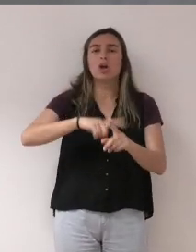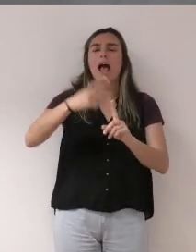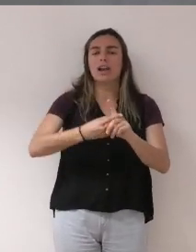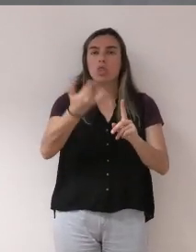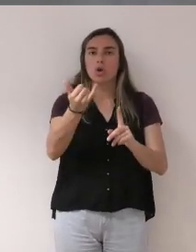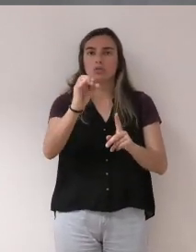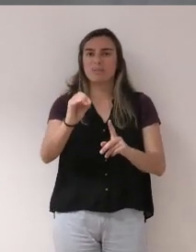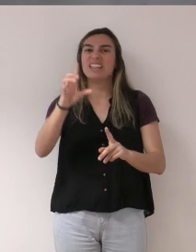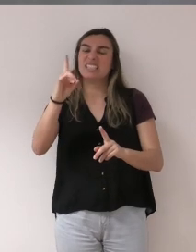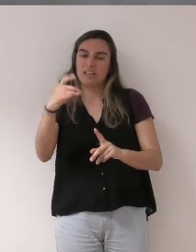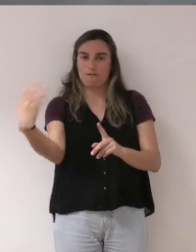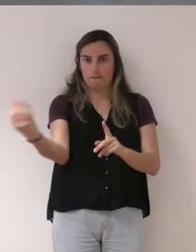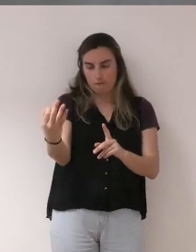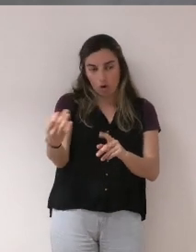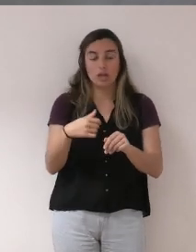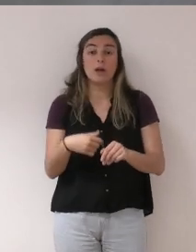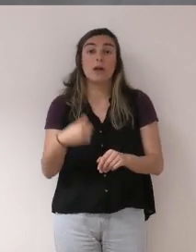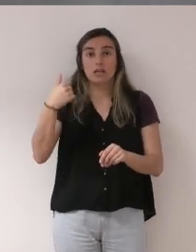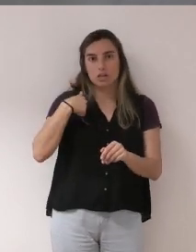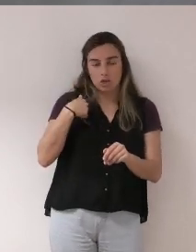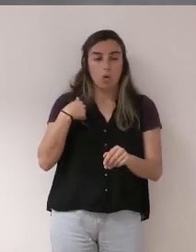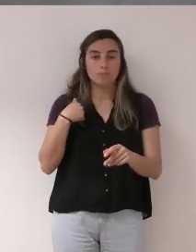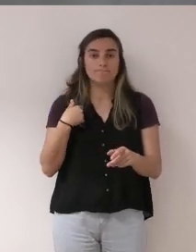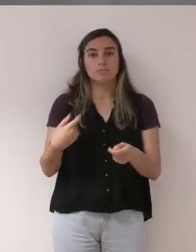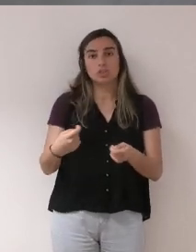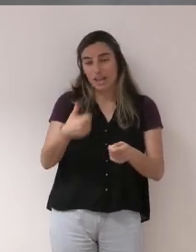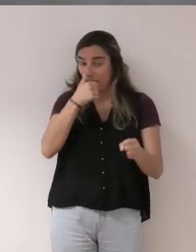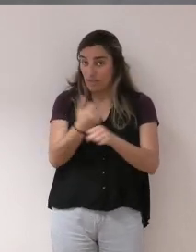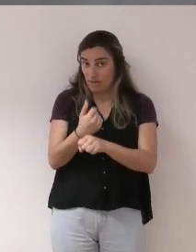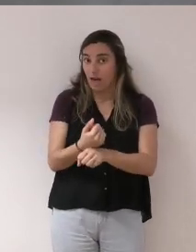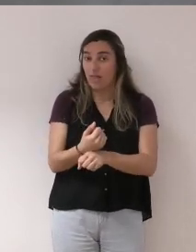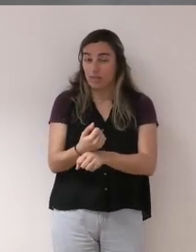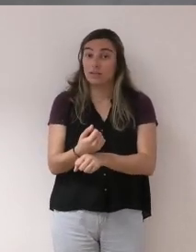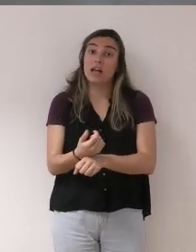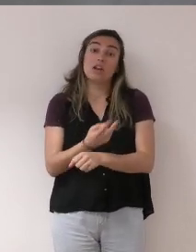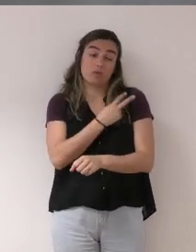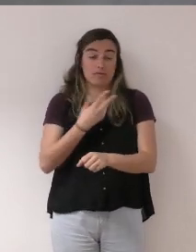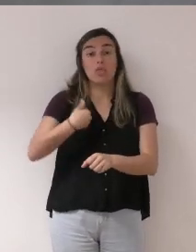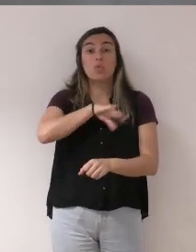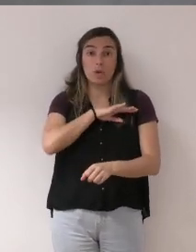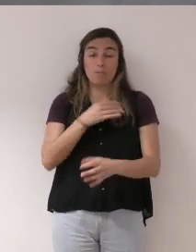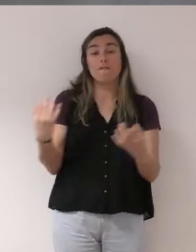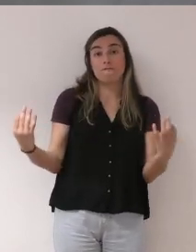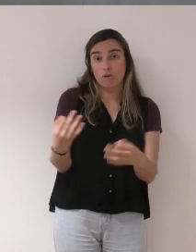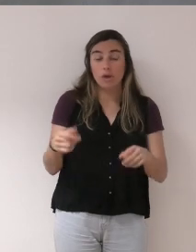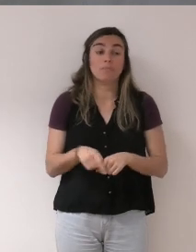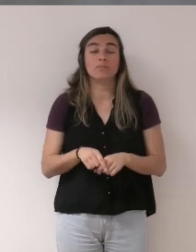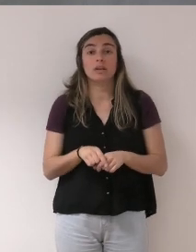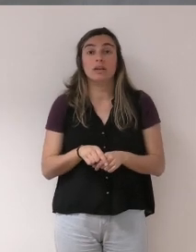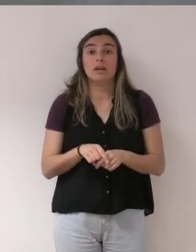dirigi na imprensa da Universidade e que se interrompeu, enfim, por razões é melhor não